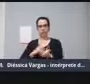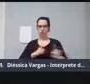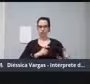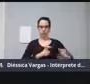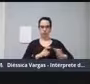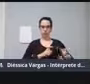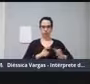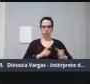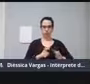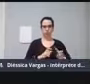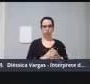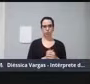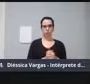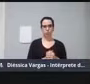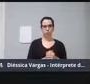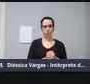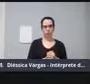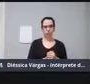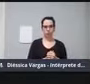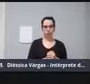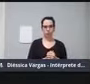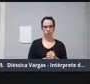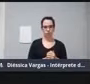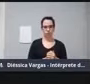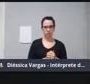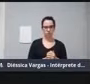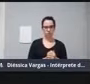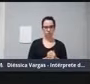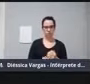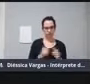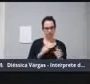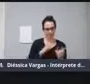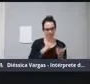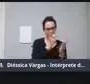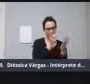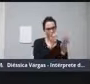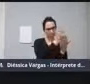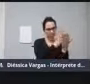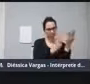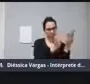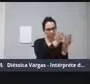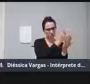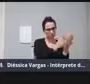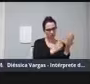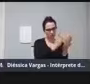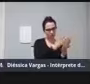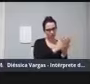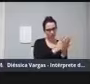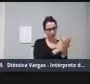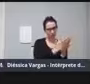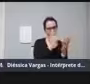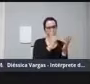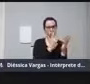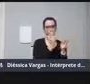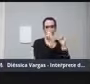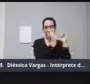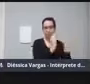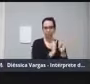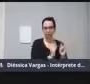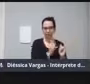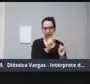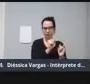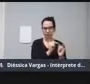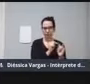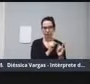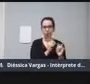que é uma cartela feita, onde tem os desenhos, né, um mapa, que é o mapa do tesouro que a gente utilizou